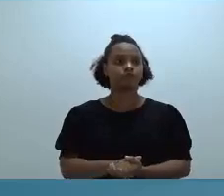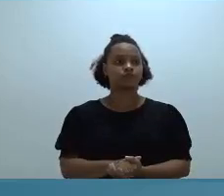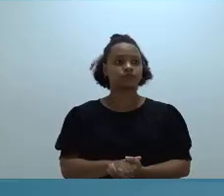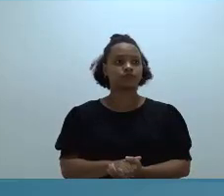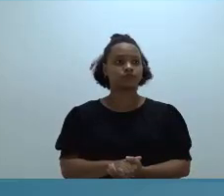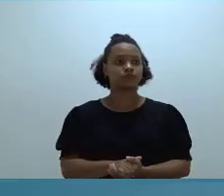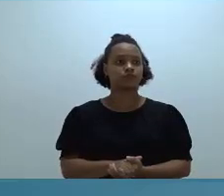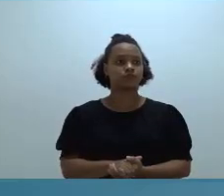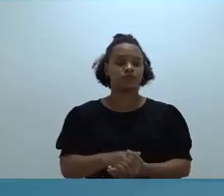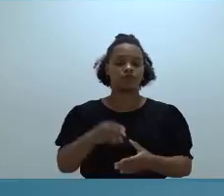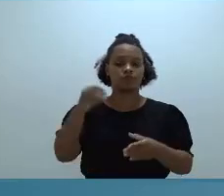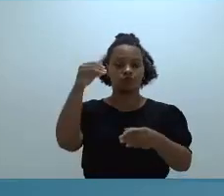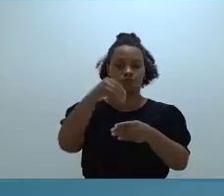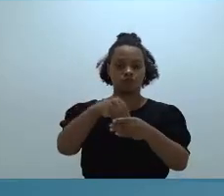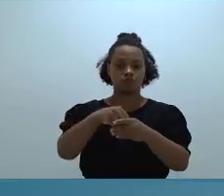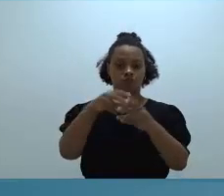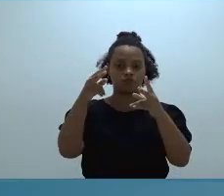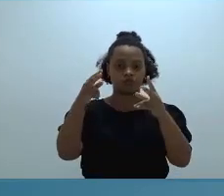Excelência, vou acompanhar o.